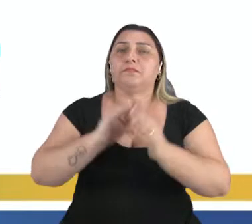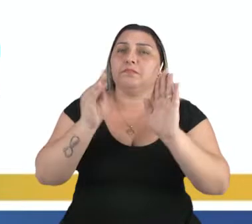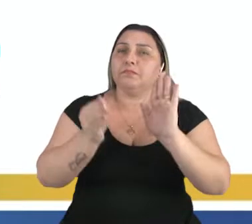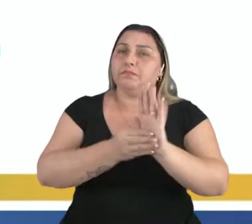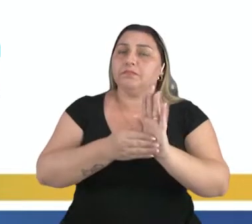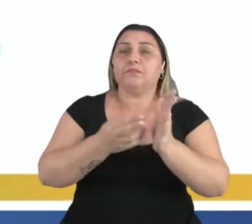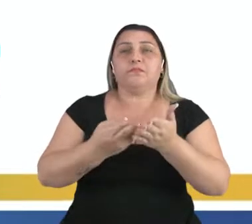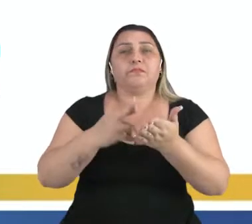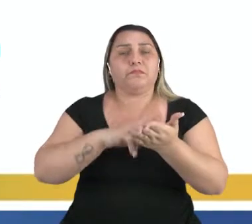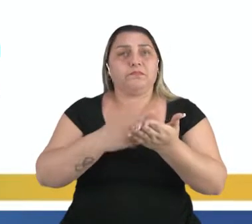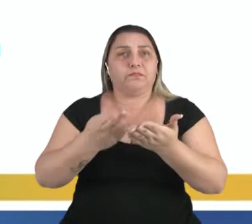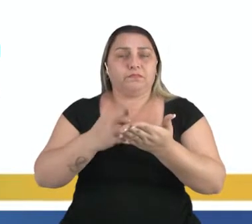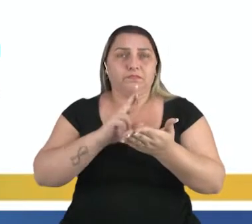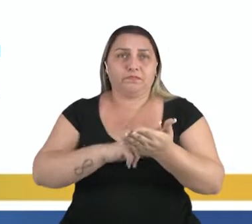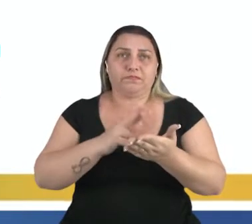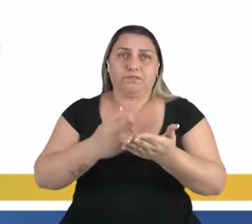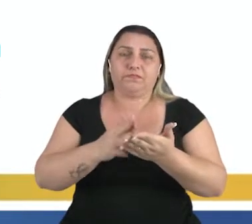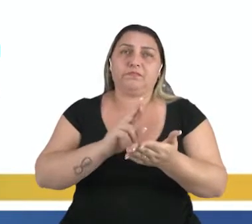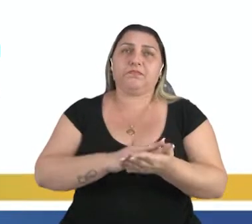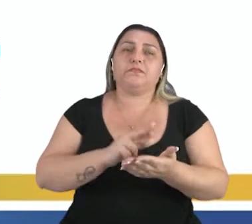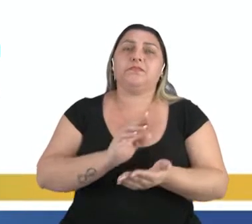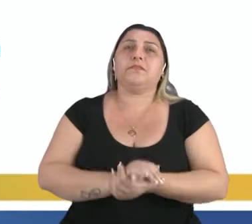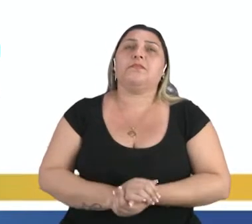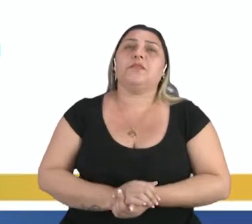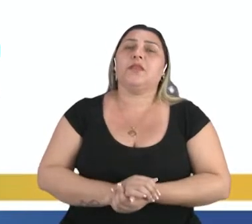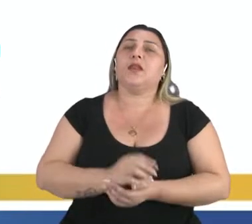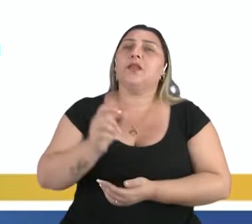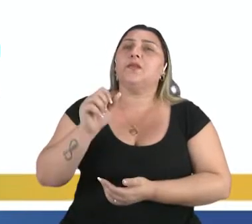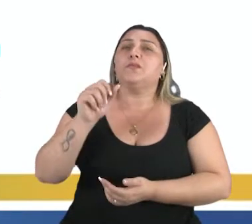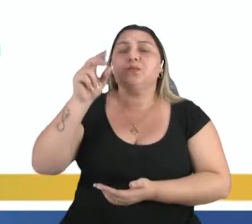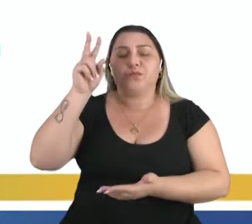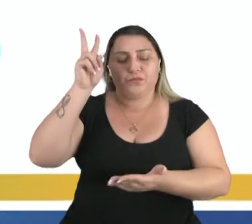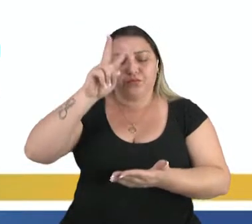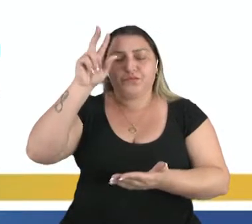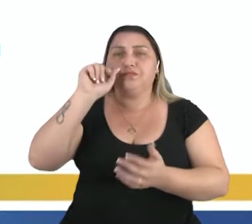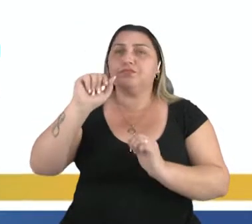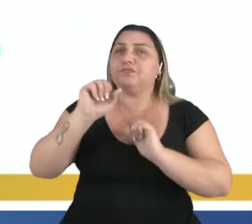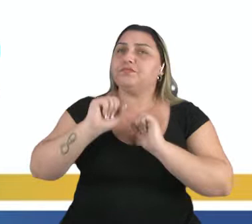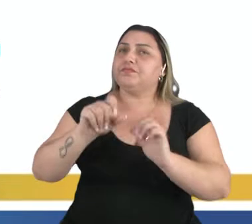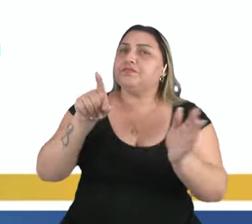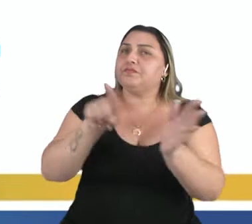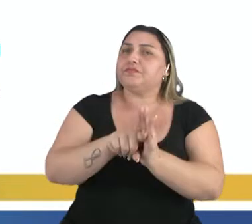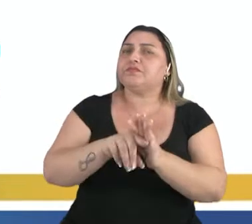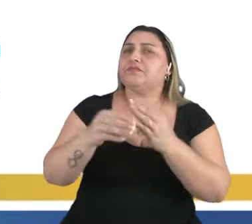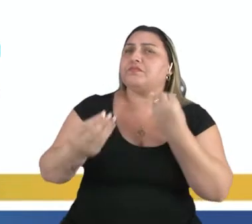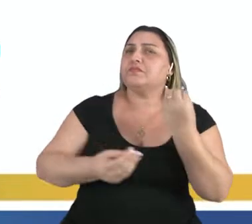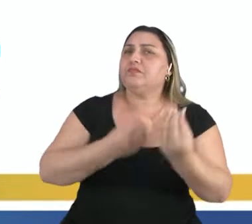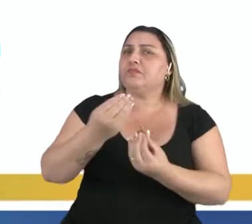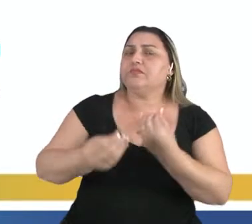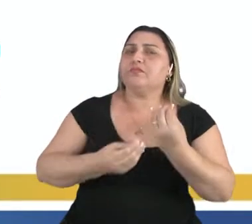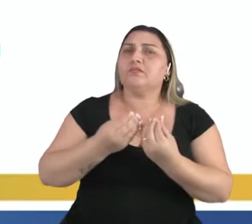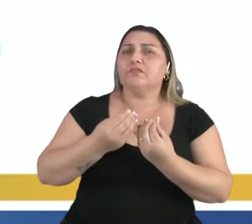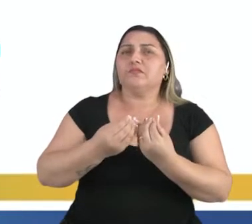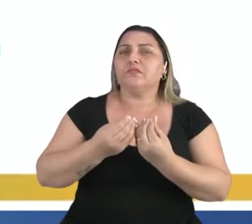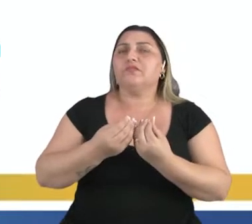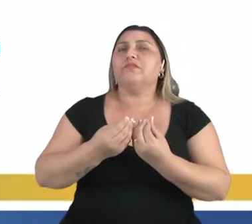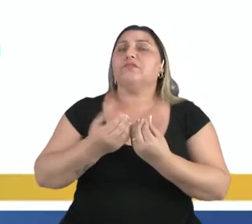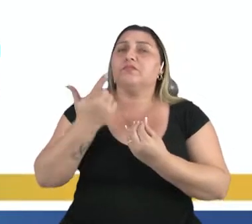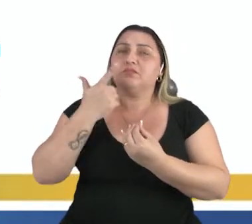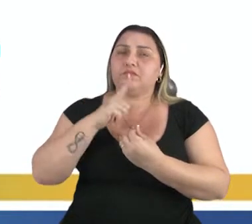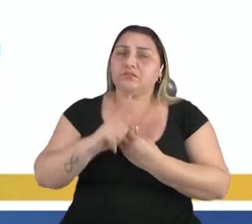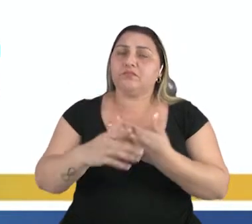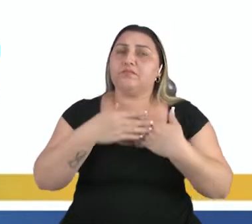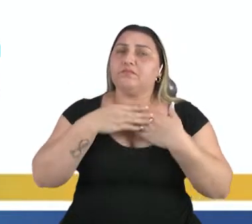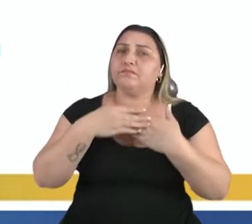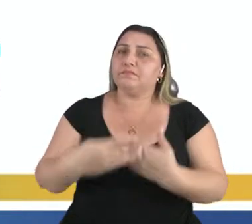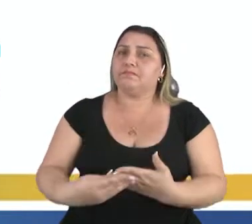colocados na revista naquela sessão. O que vale lembrar que você pode perguntar assim, mas professora, como é que o cara ele vai